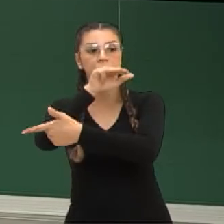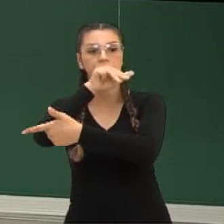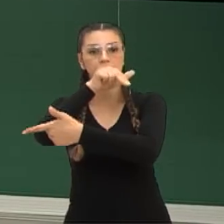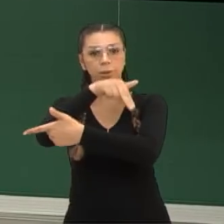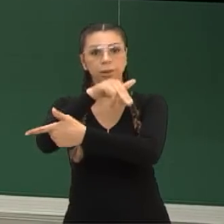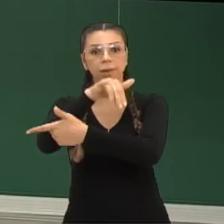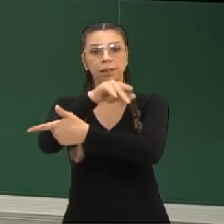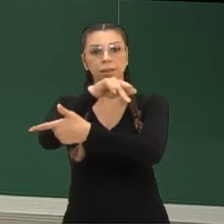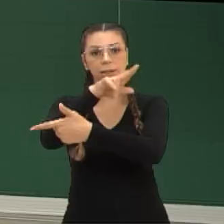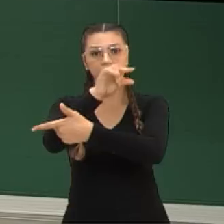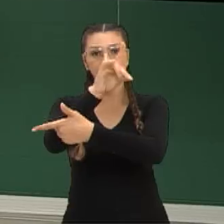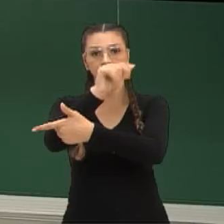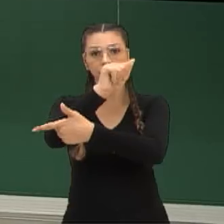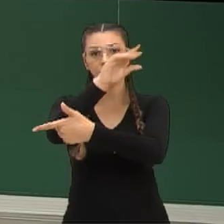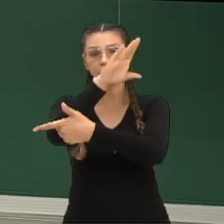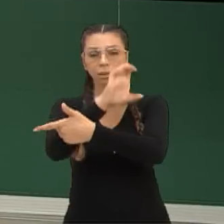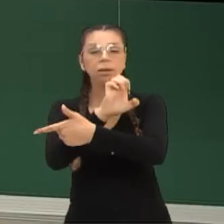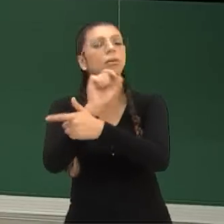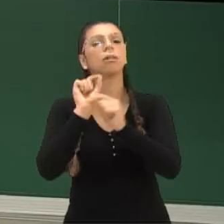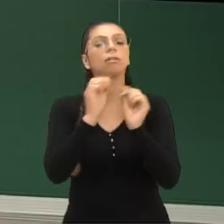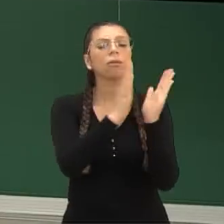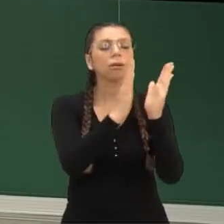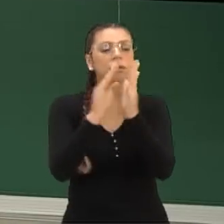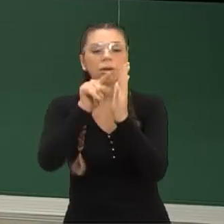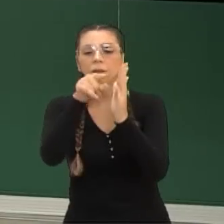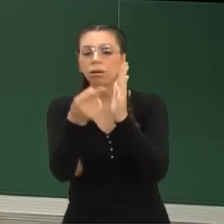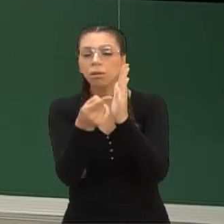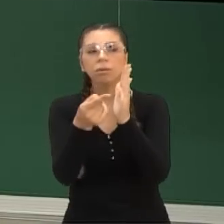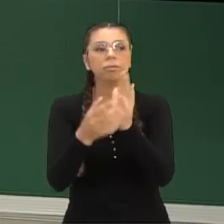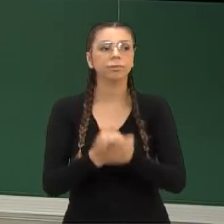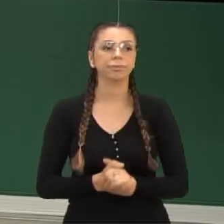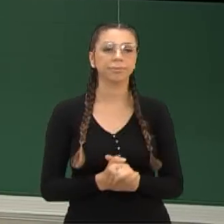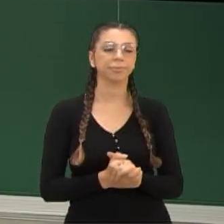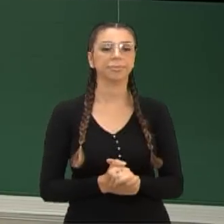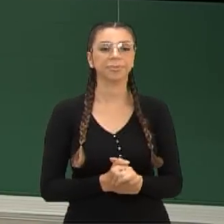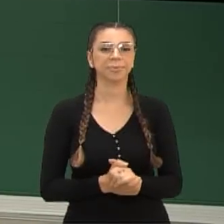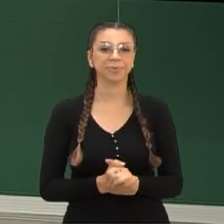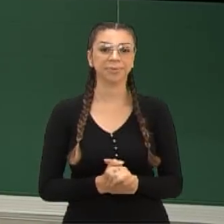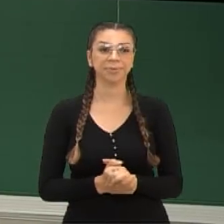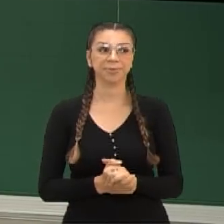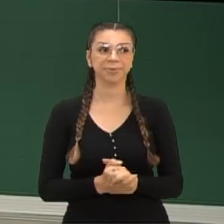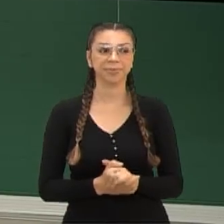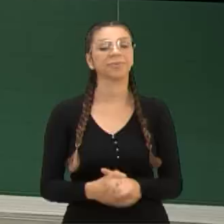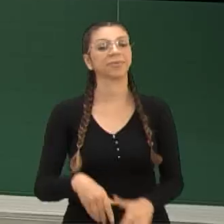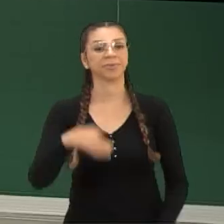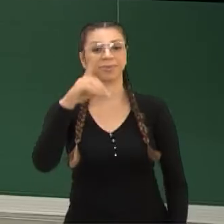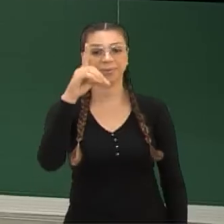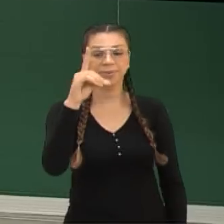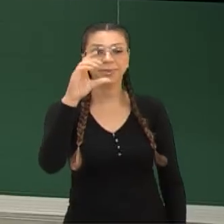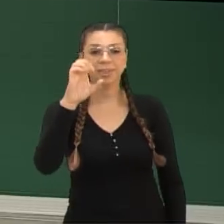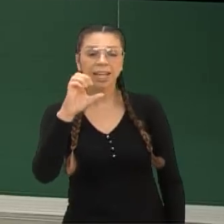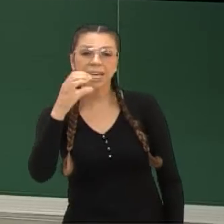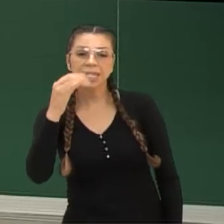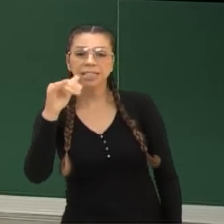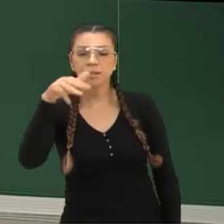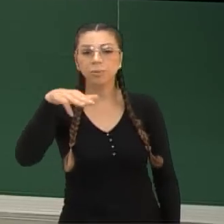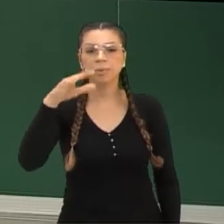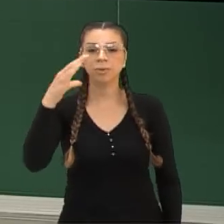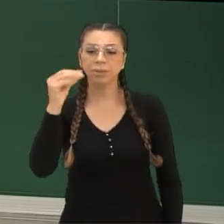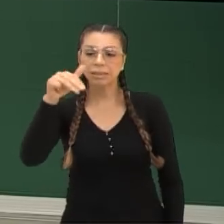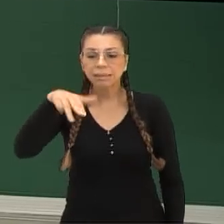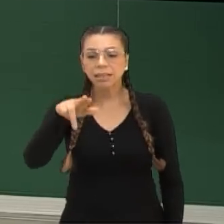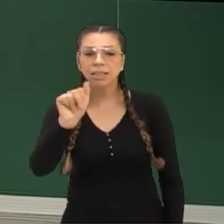unidades. Qual é a ordem que vem depois da vírgula? Eu tenho os décimos,